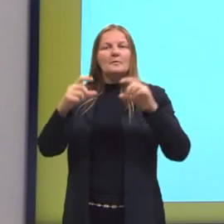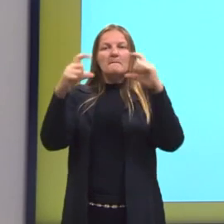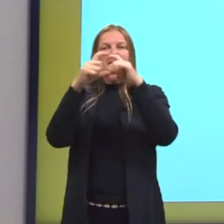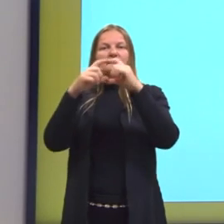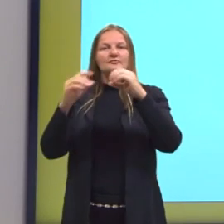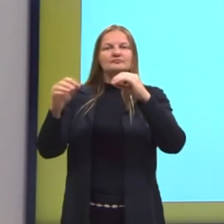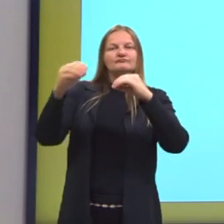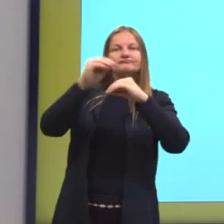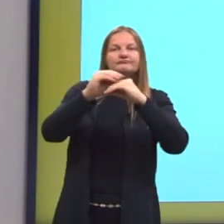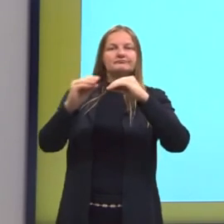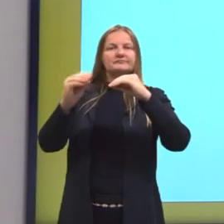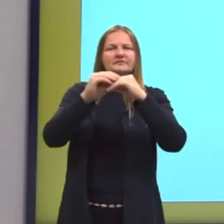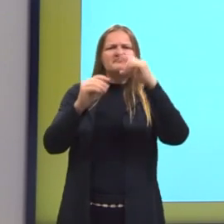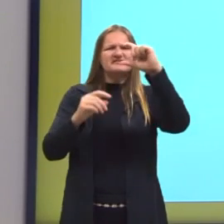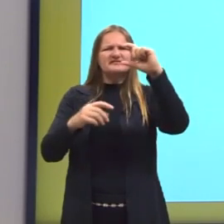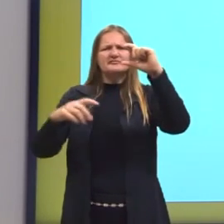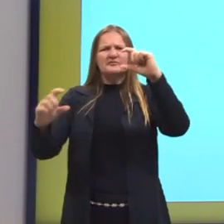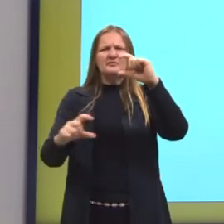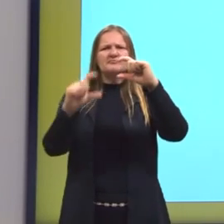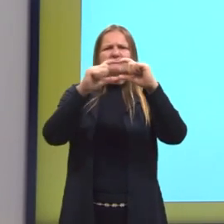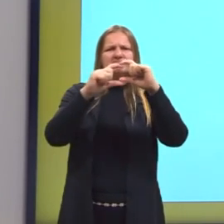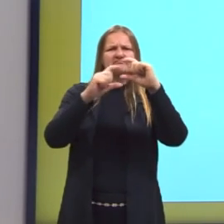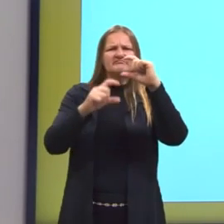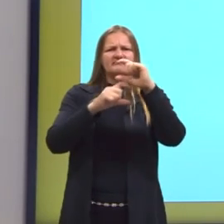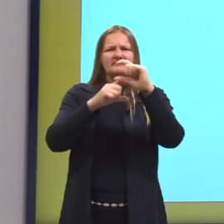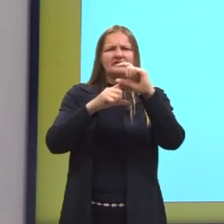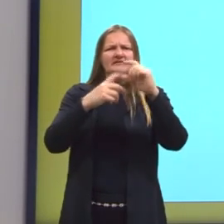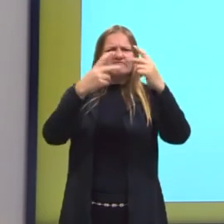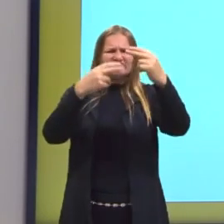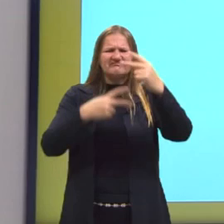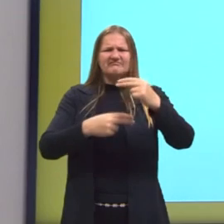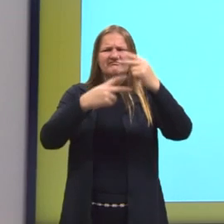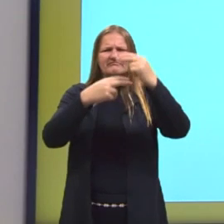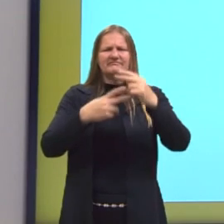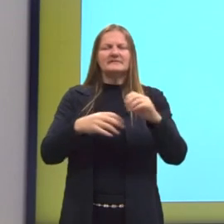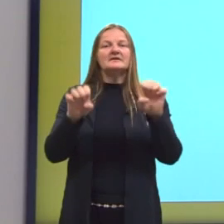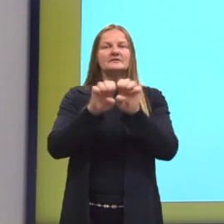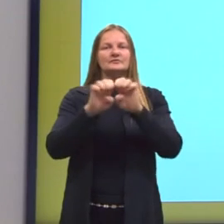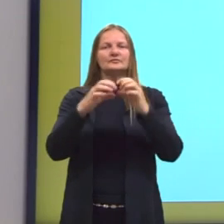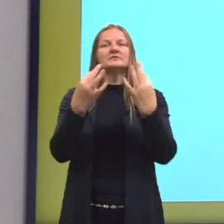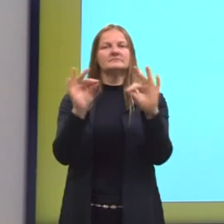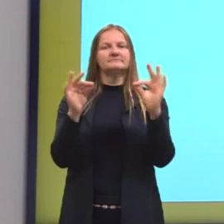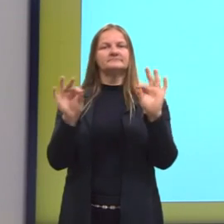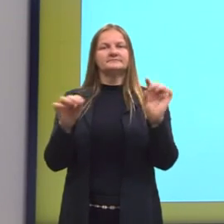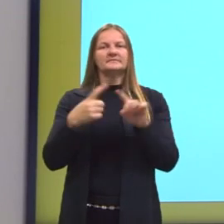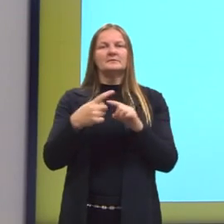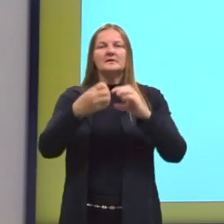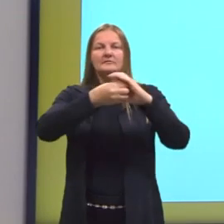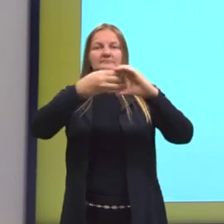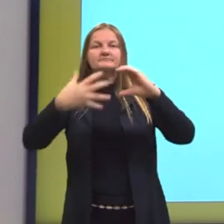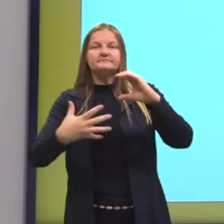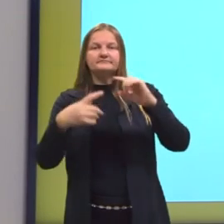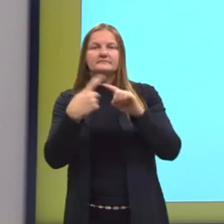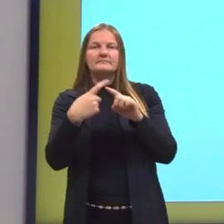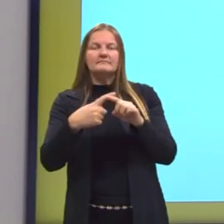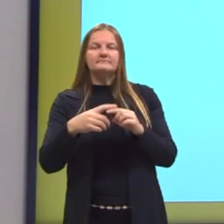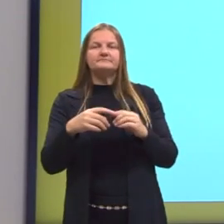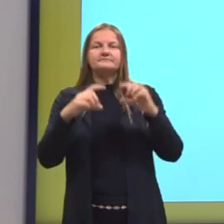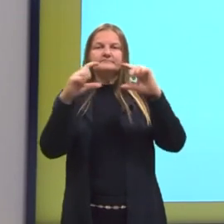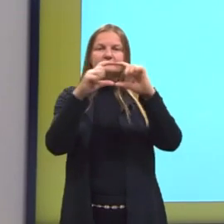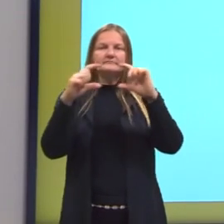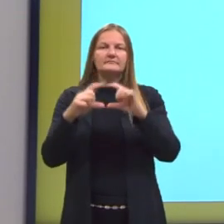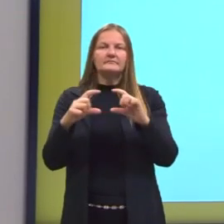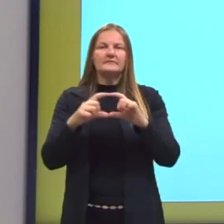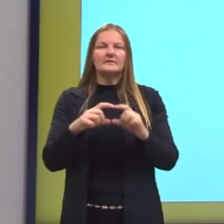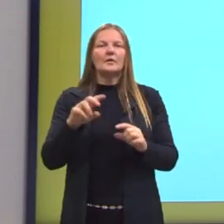períodos outra falha relacionada à estrutura sintática e caracterizada por períodos